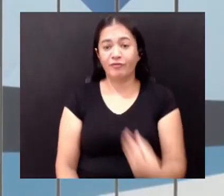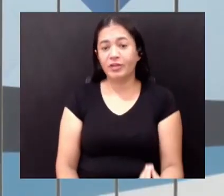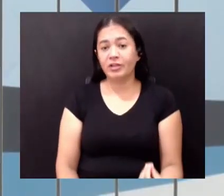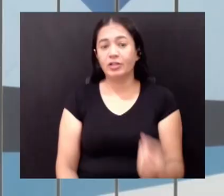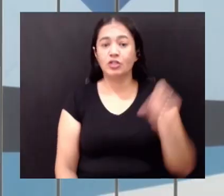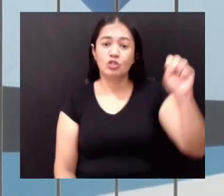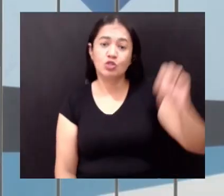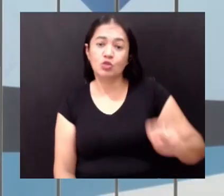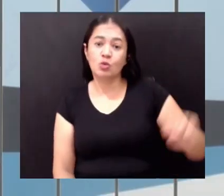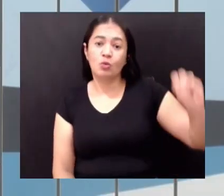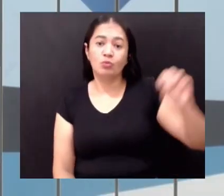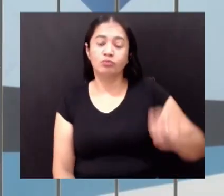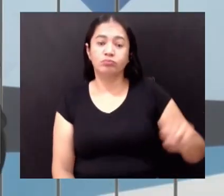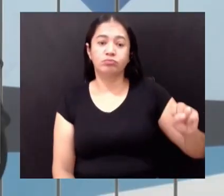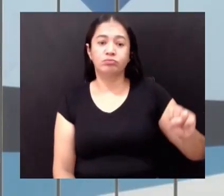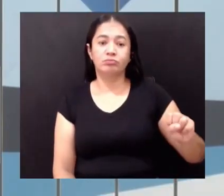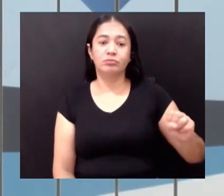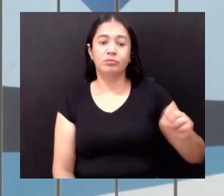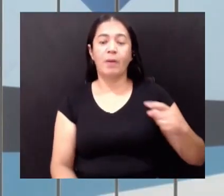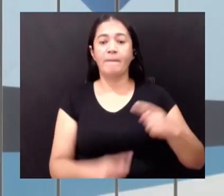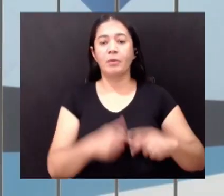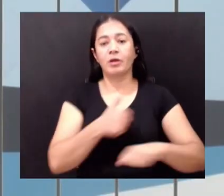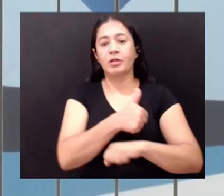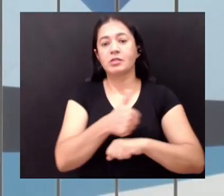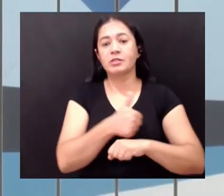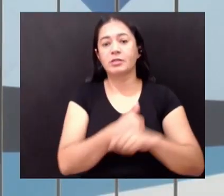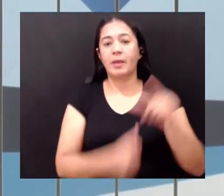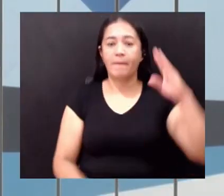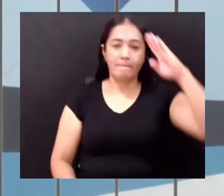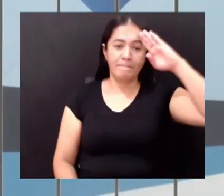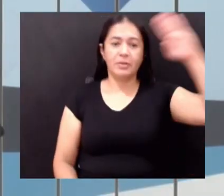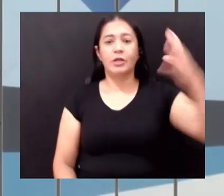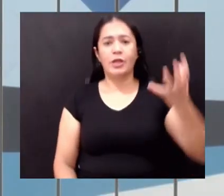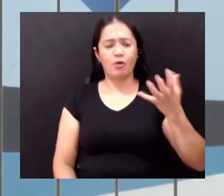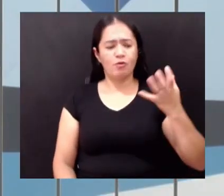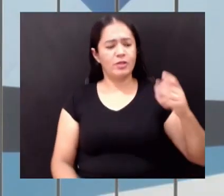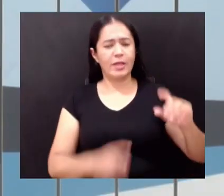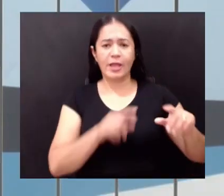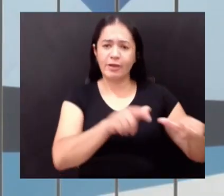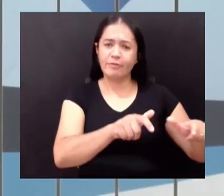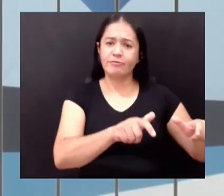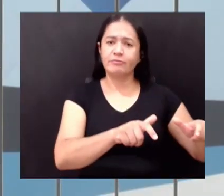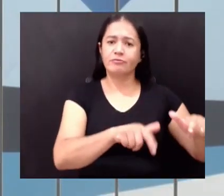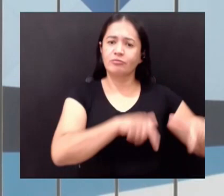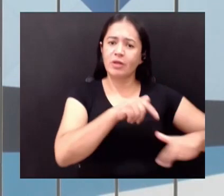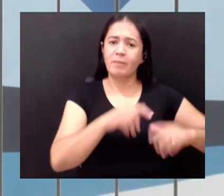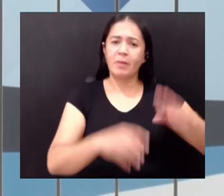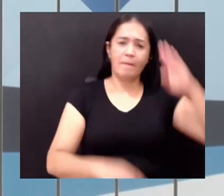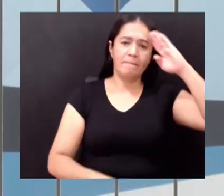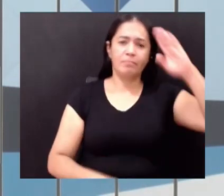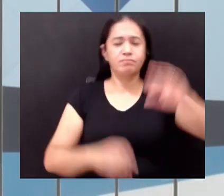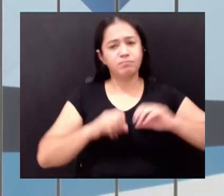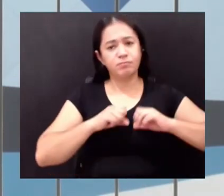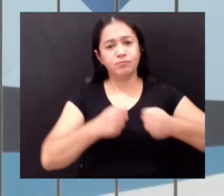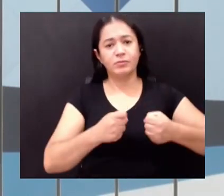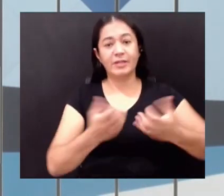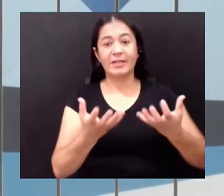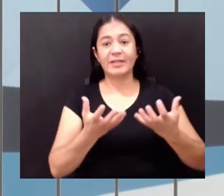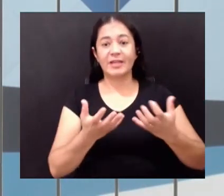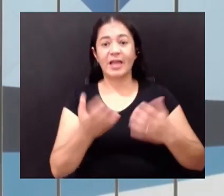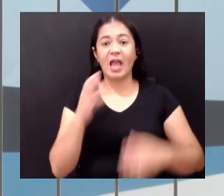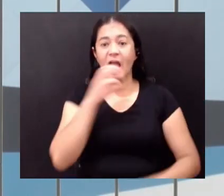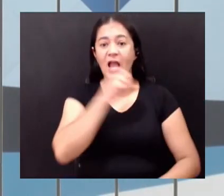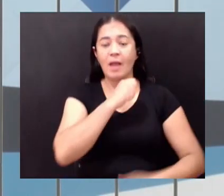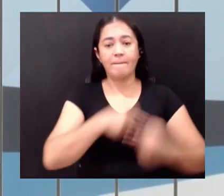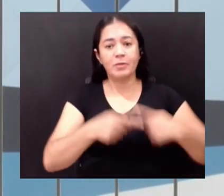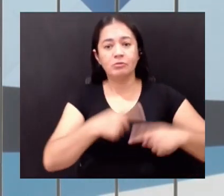a carreira como prioridade, né, então eu quero estar ali me dedicando exclusivamente àquilo, que querem crescer rápido, né, então estão buscando aí essas metas